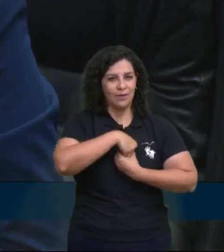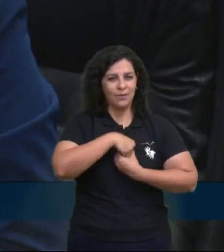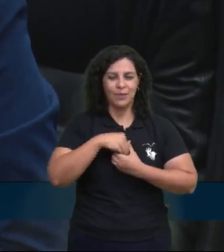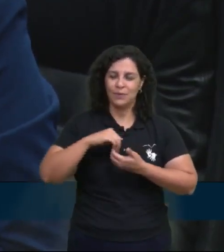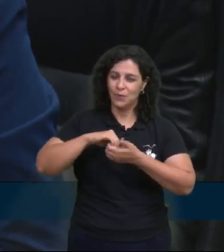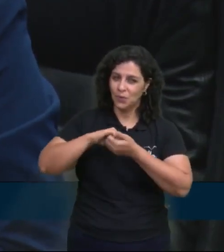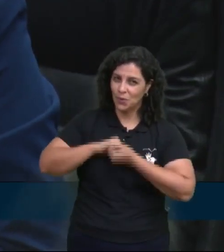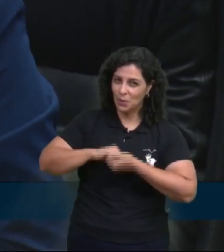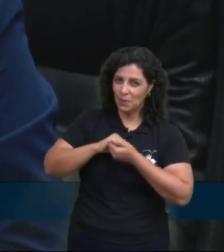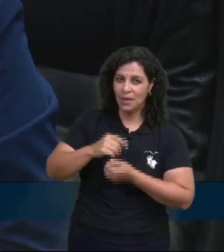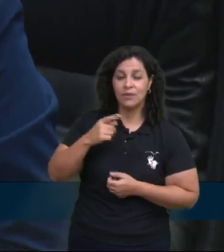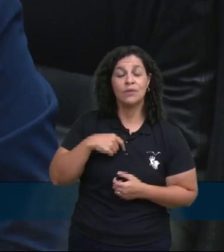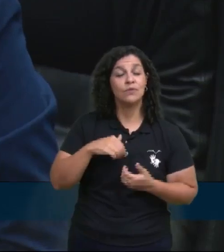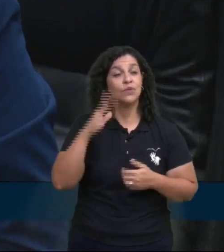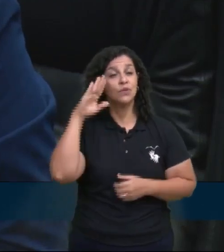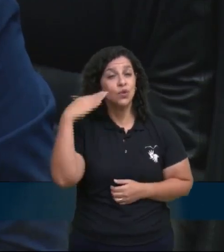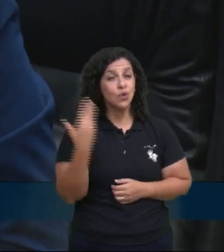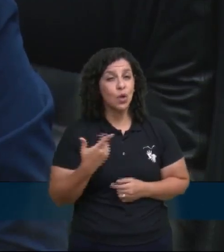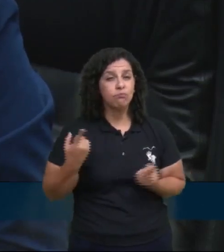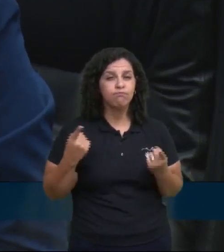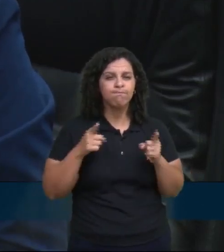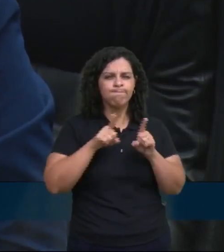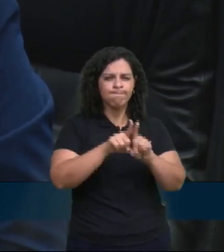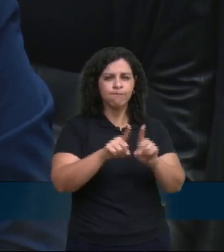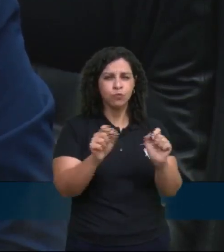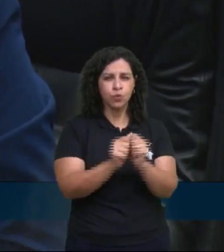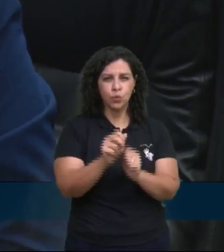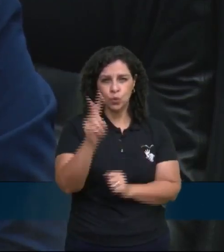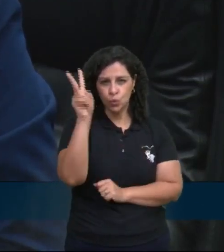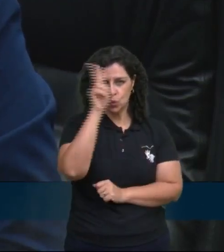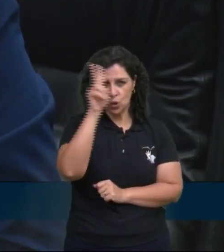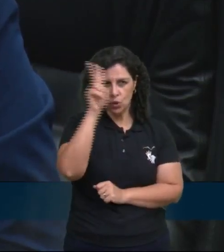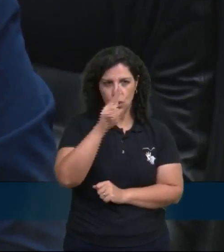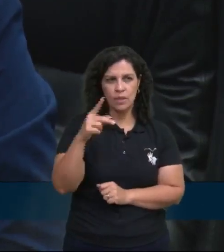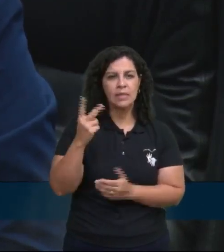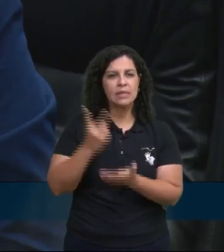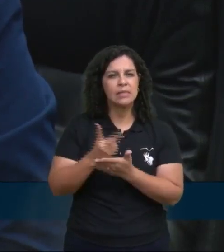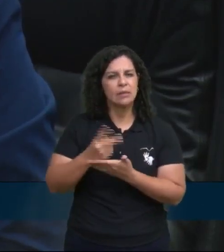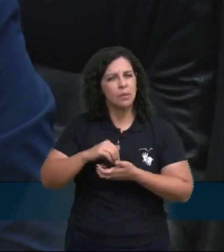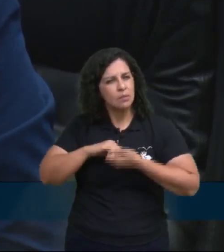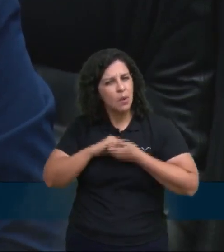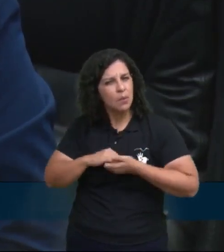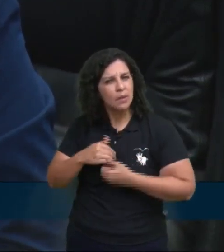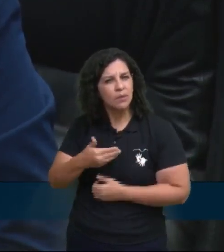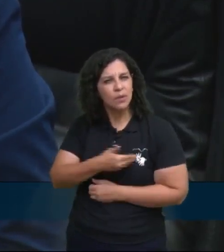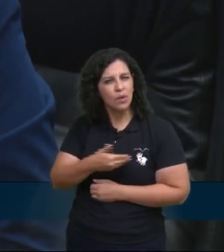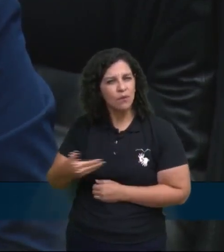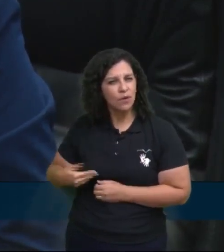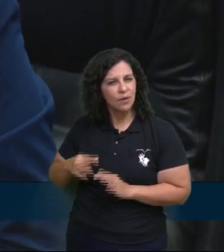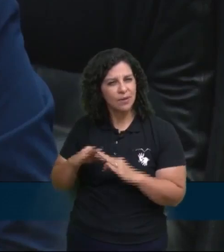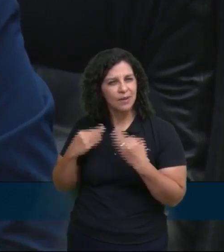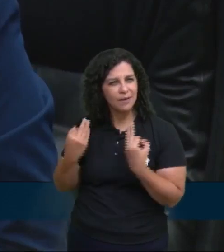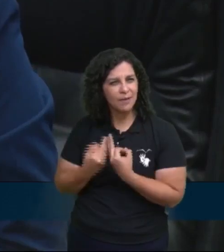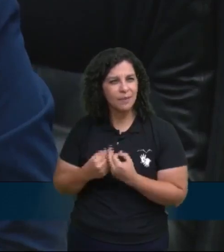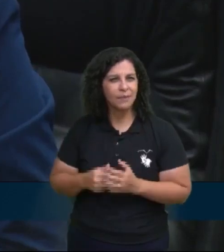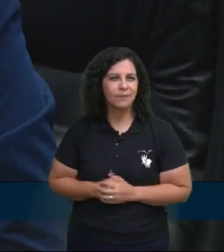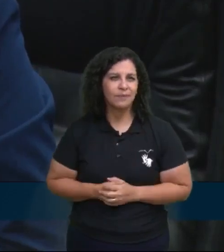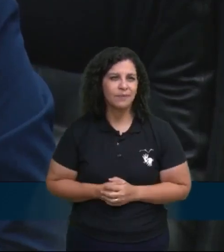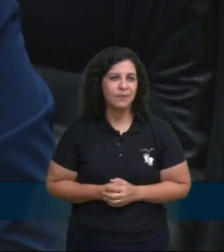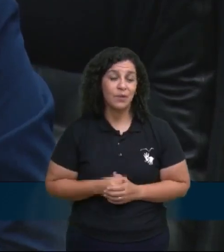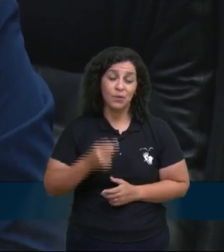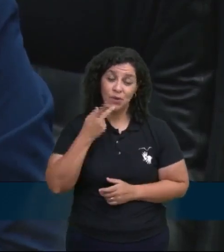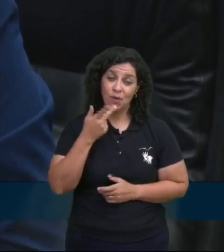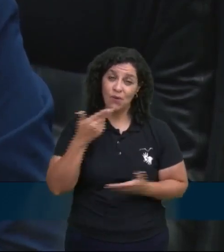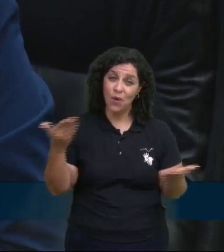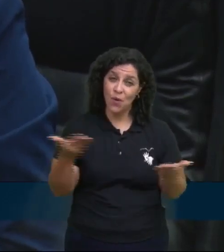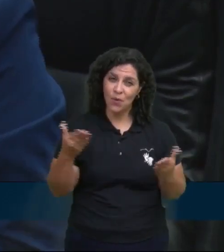cumprimentos, tive a honra de ser um companheiro histórico, estenda a saudação ao governador e à família. É o